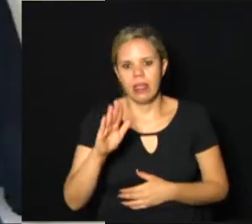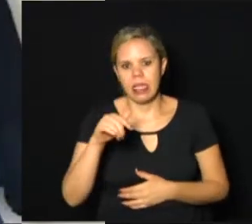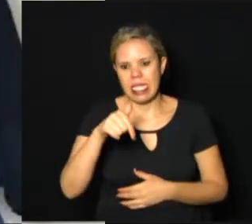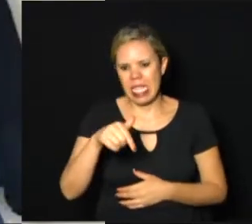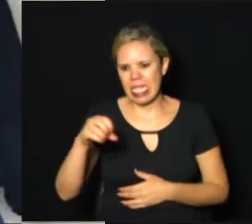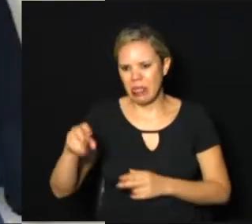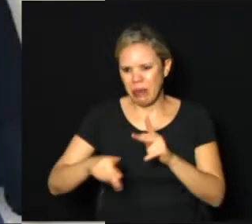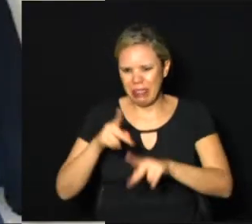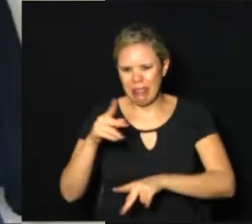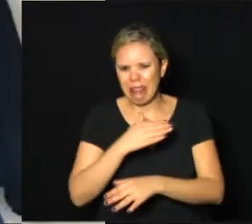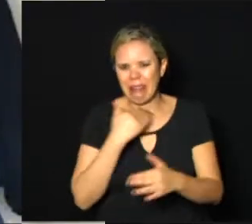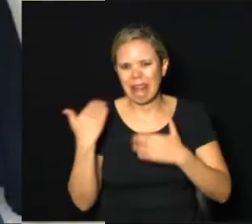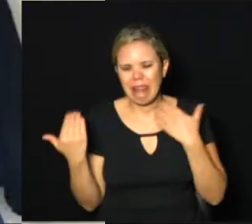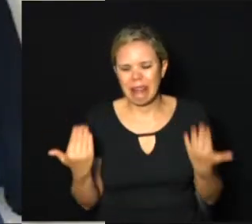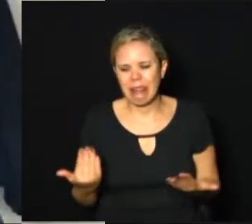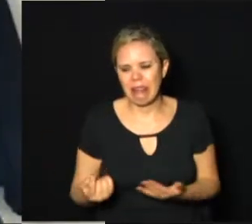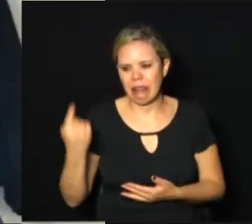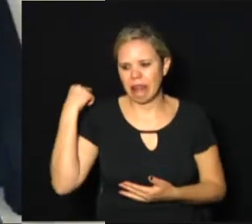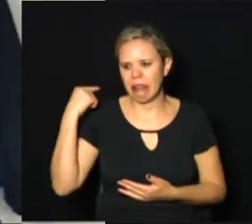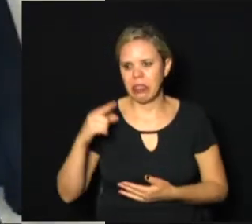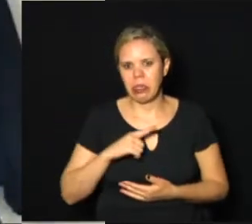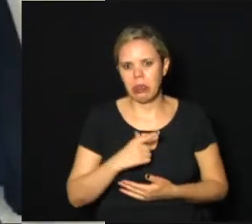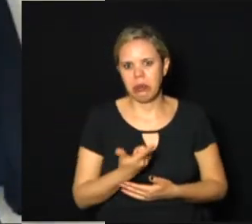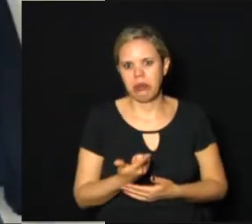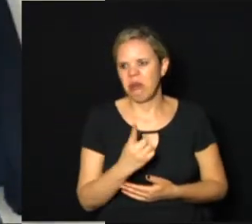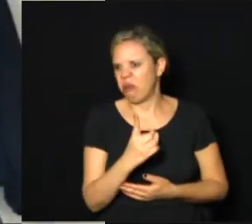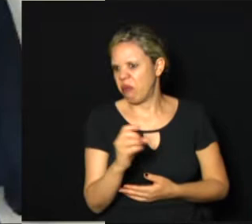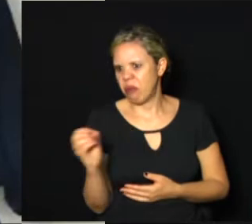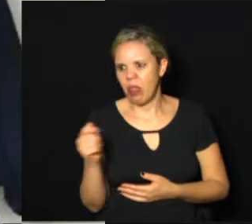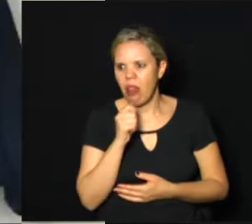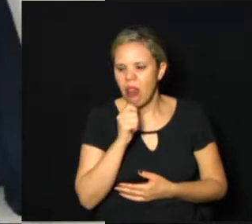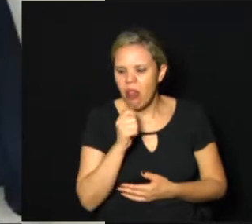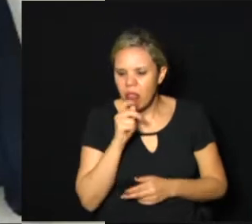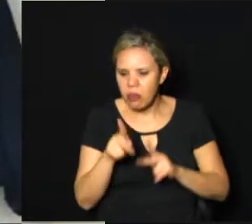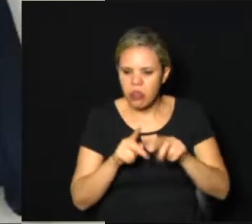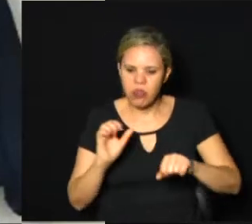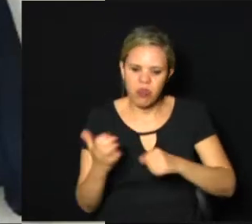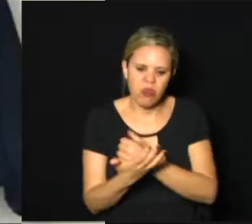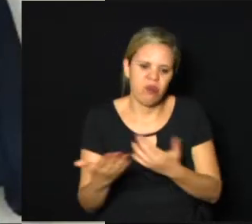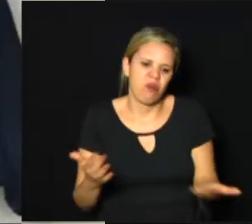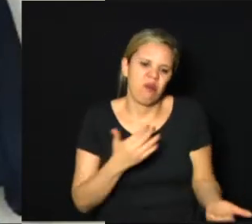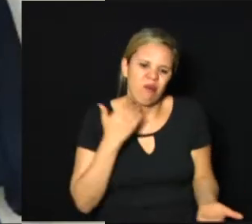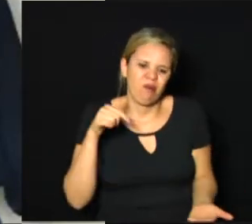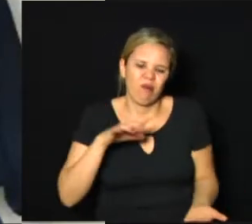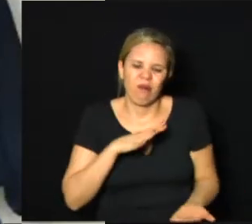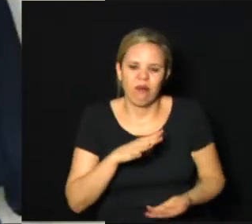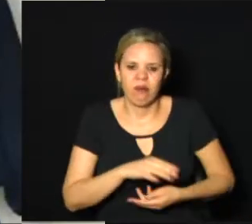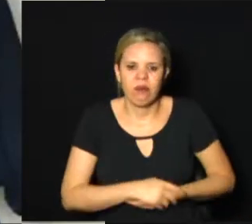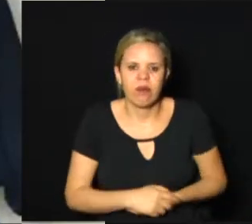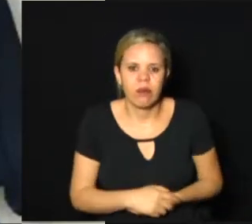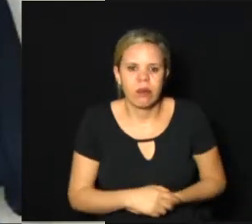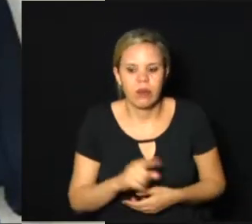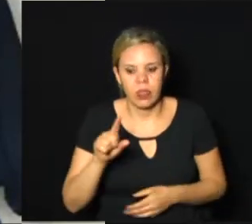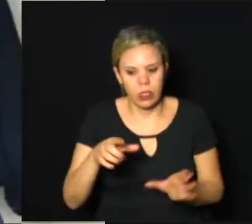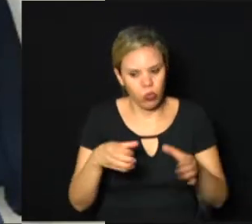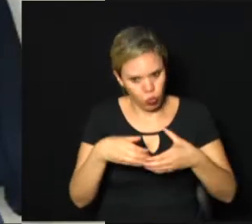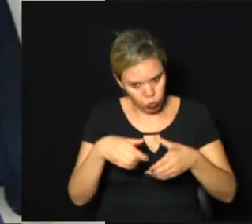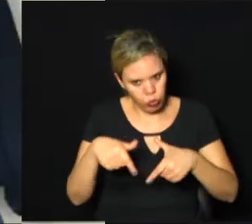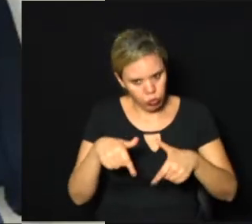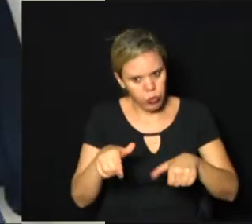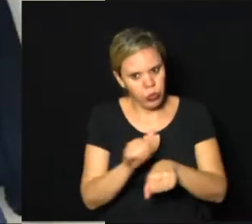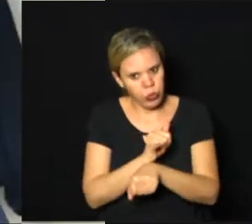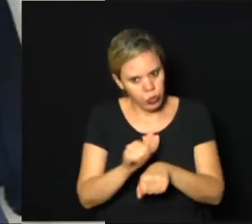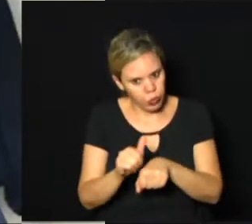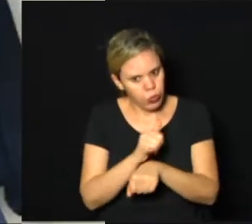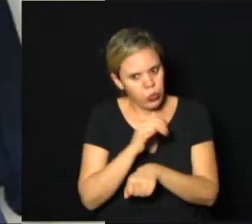700 óbitos. Naquela época, nós mal tínhamos 100 óbitos por Covid aqui na cidade, né? Então, essa comissão tem